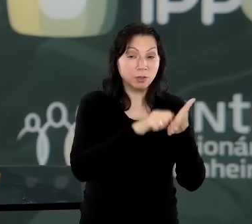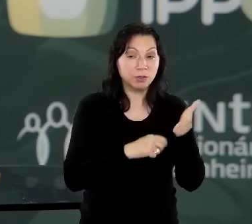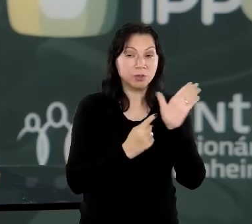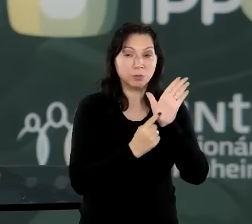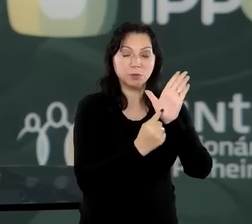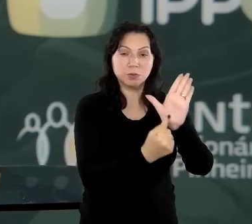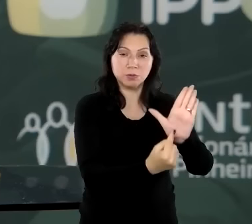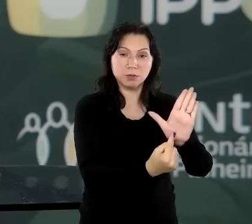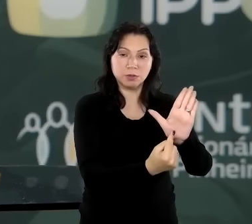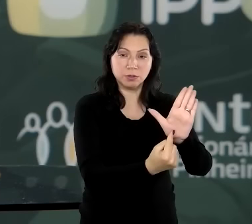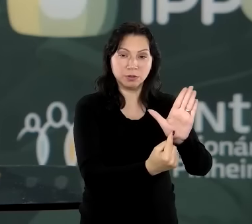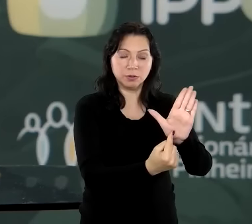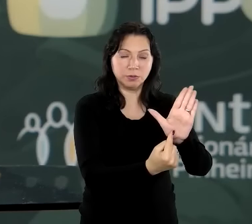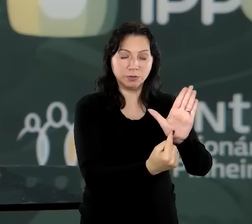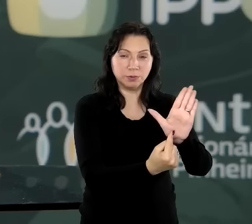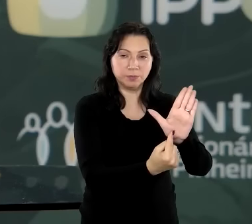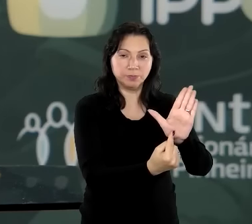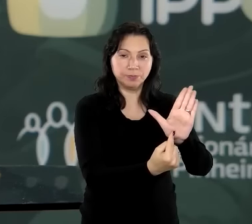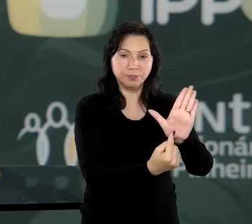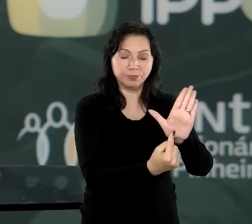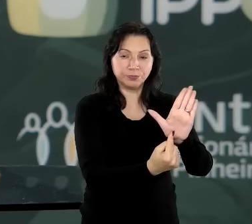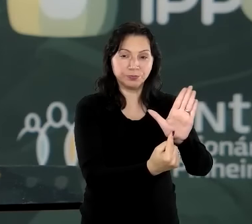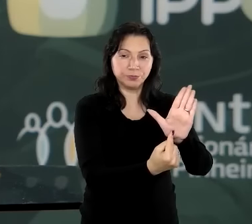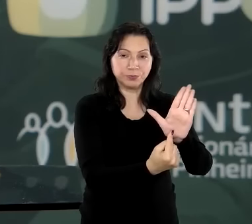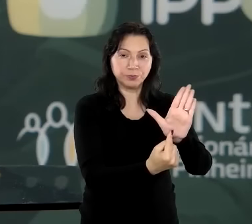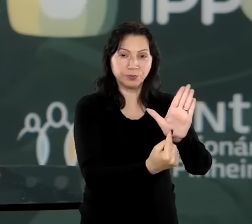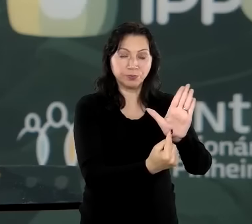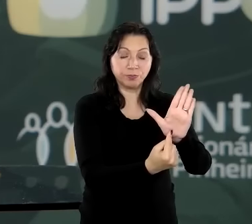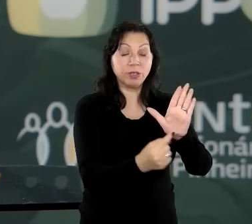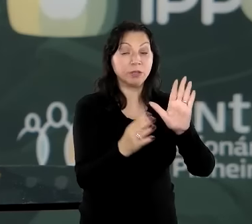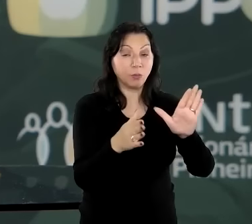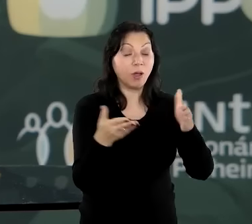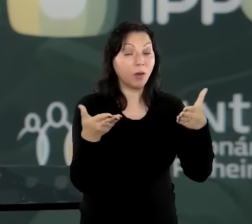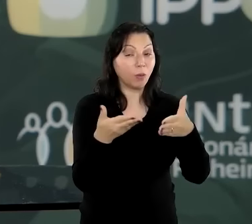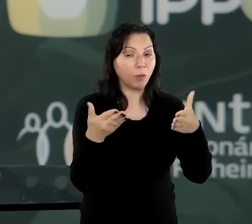está dizendo, não está olhando para trás mais, ele não está agradecendo os líderes